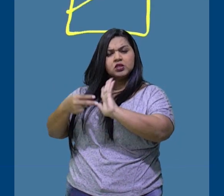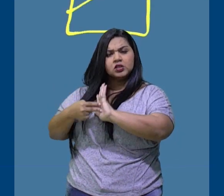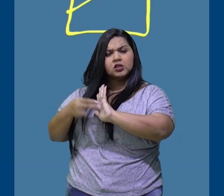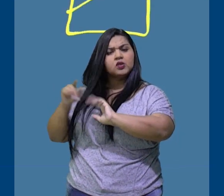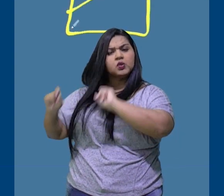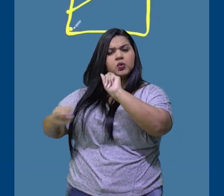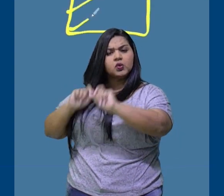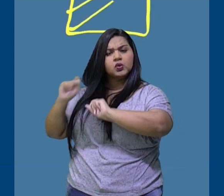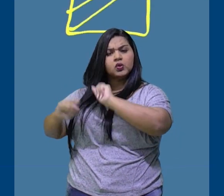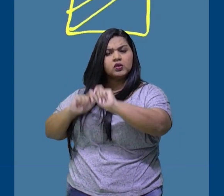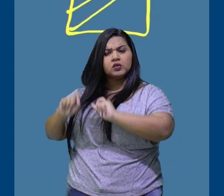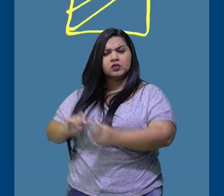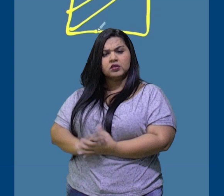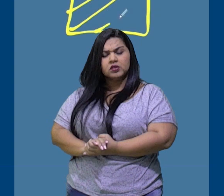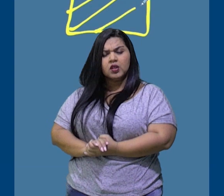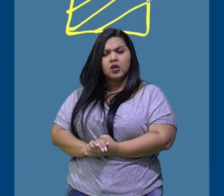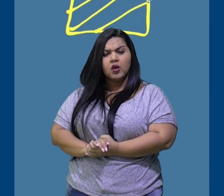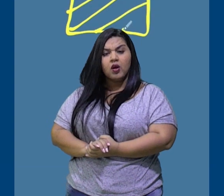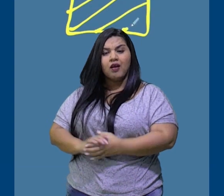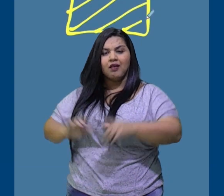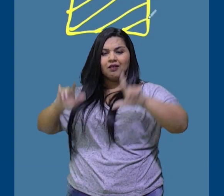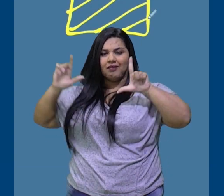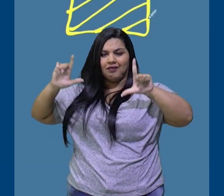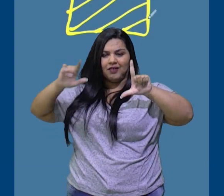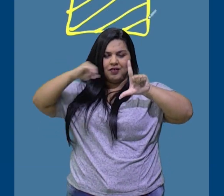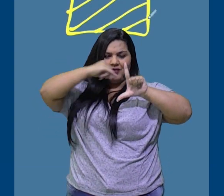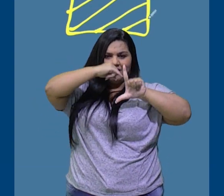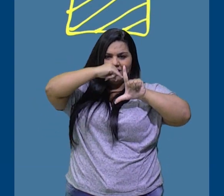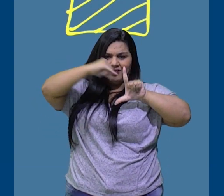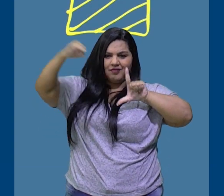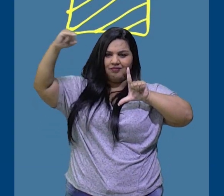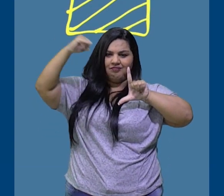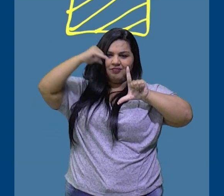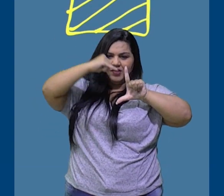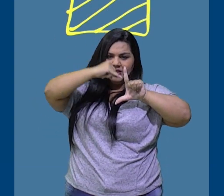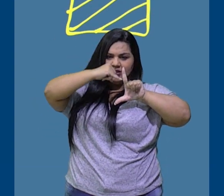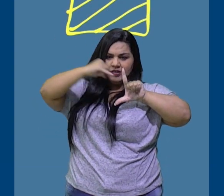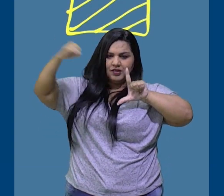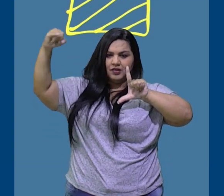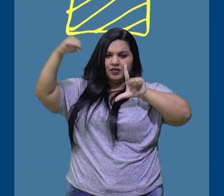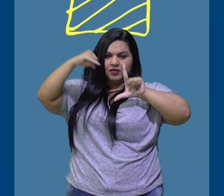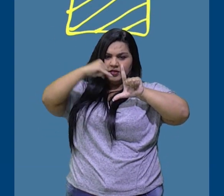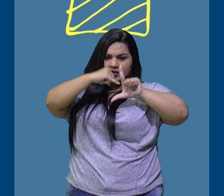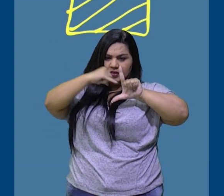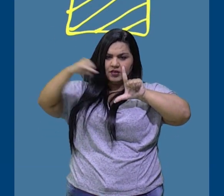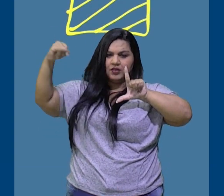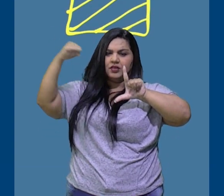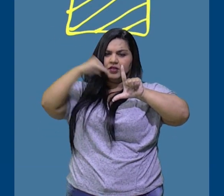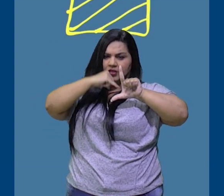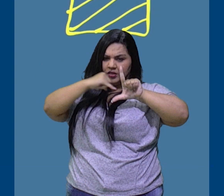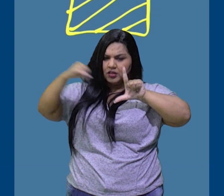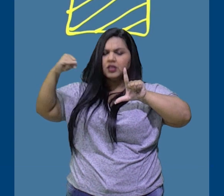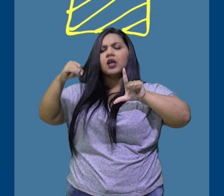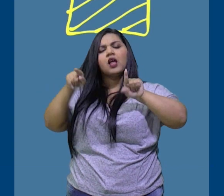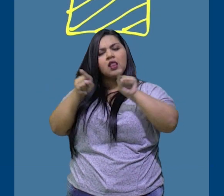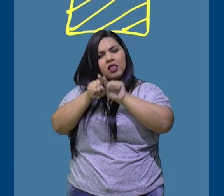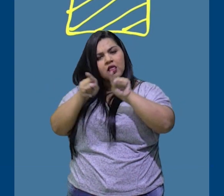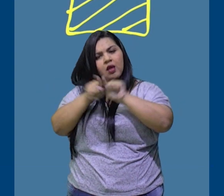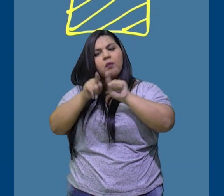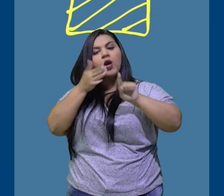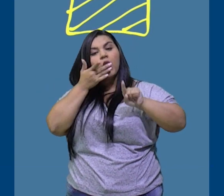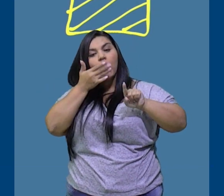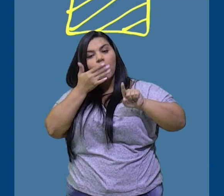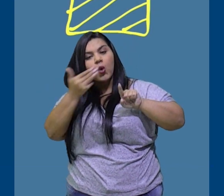aí pode vir aqui com esse tipo de rachura, né? Então, ele vem aqui com cores também que podem ser diferenciadas.